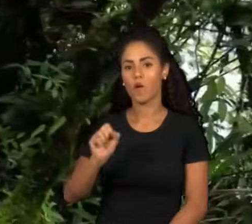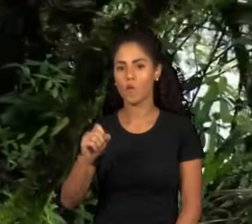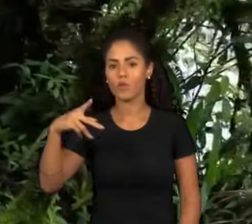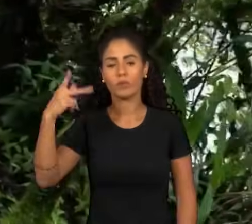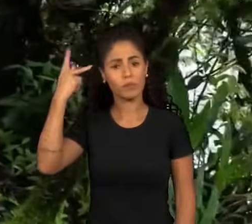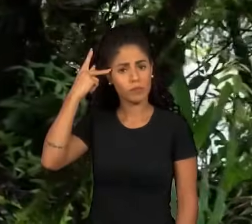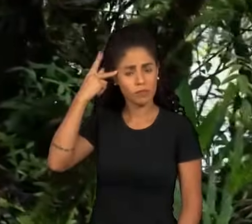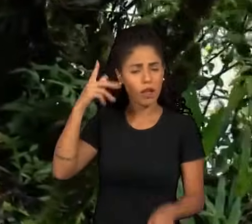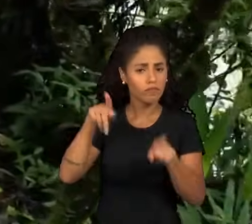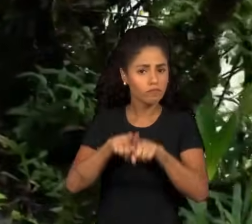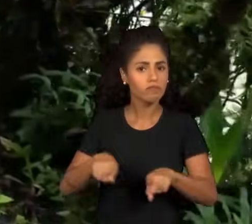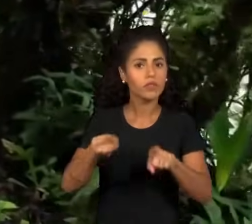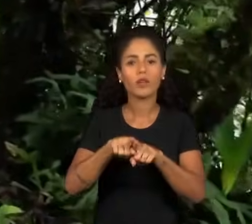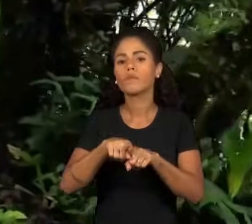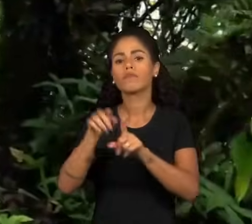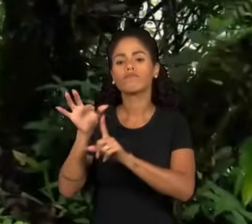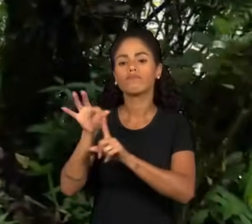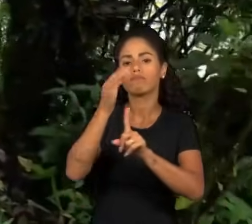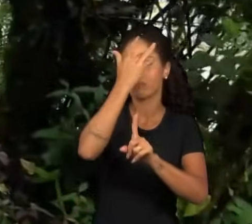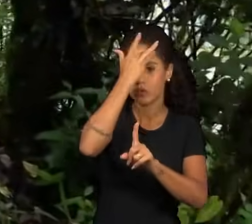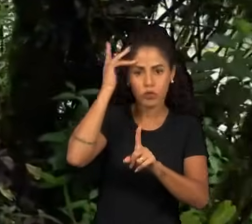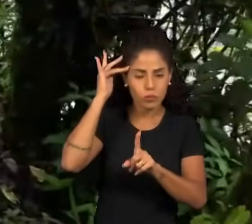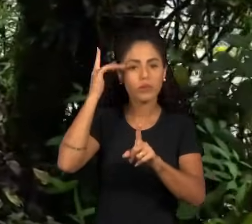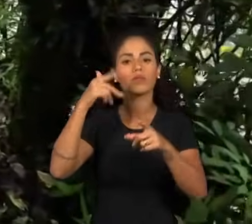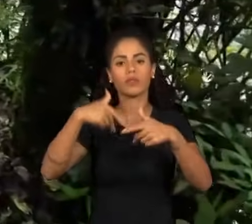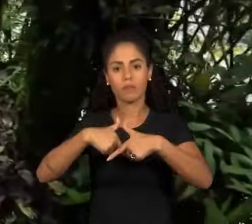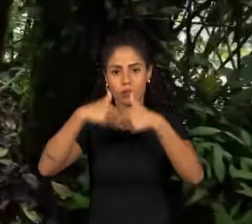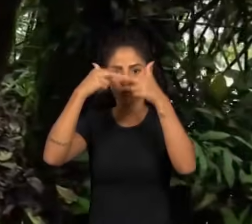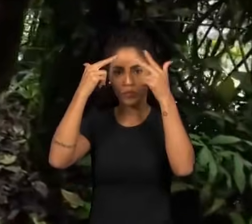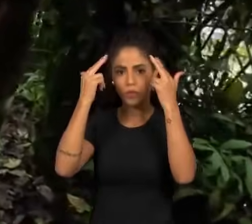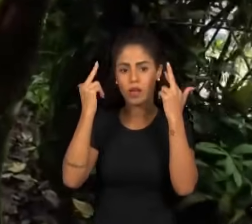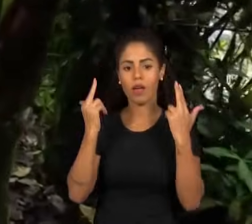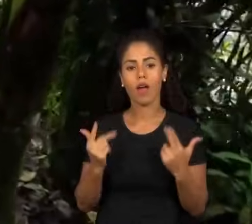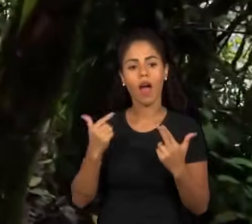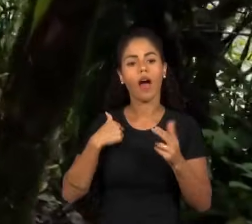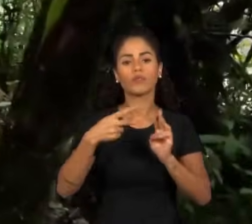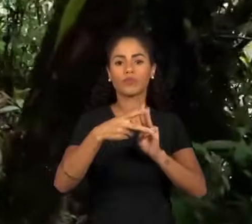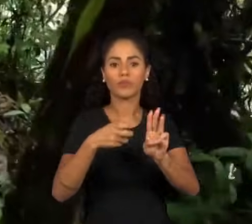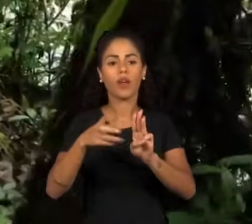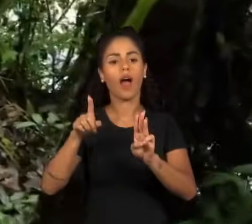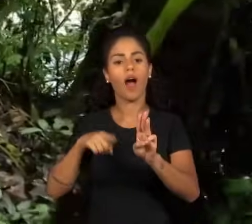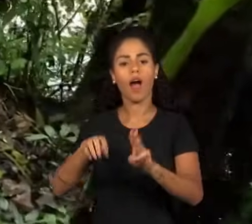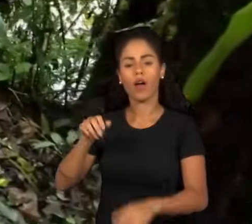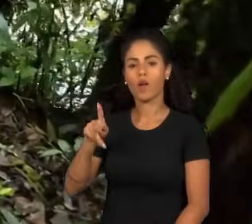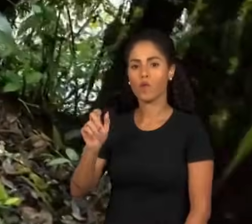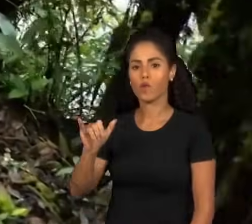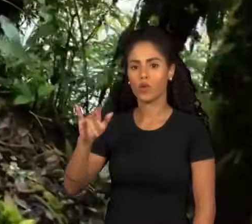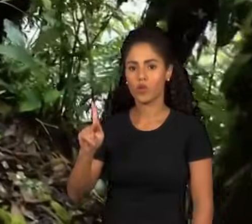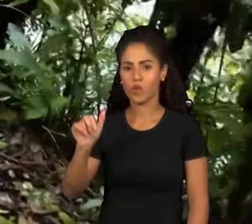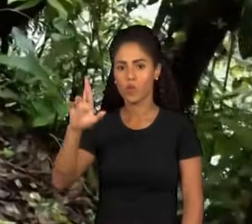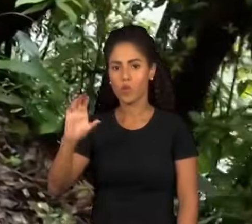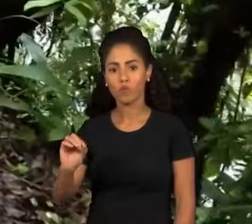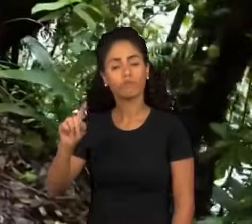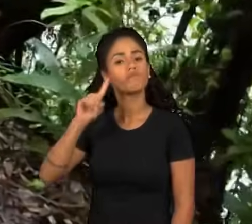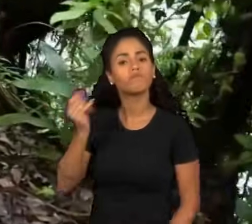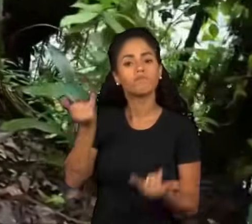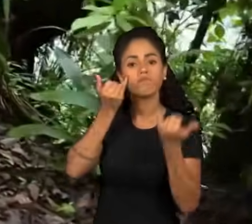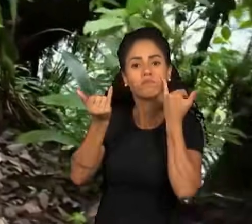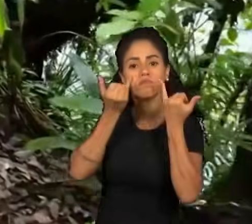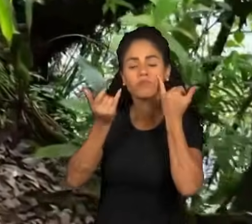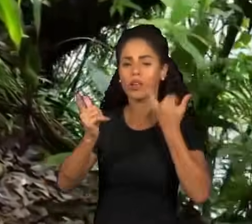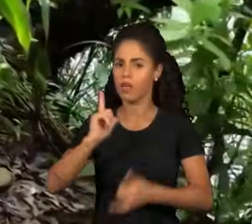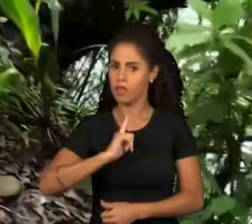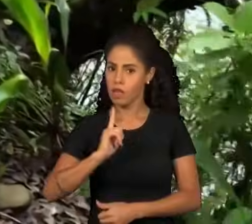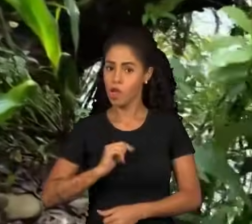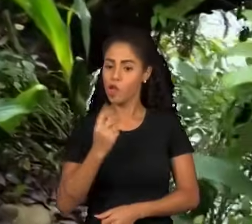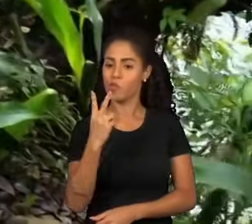da colaboração de representantes da etnia indígena Cuicuro. Os pesquisadores relacionaram dados arqueológicos de mais